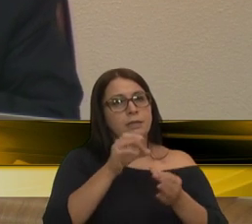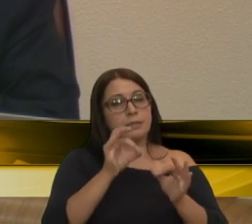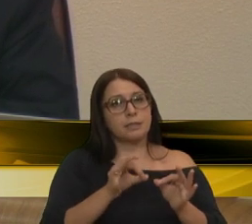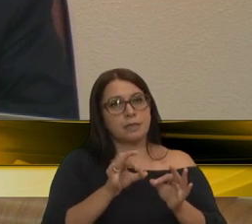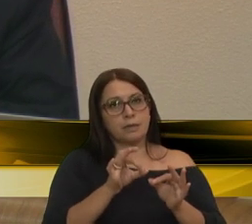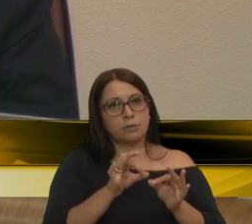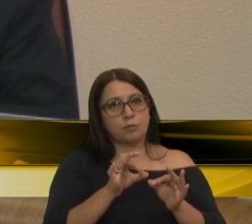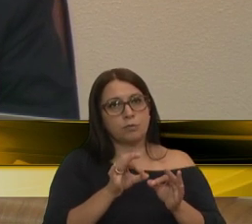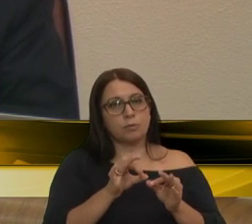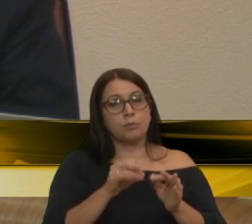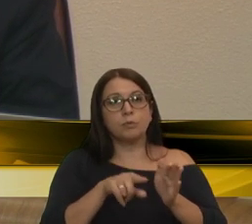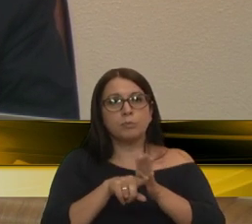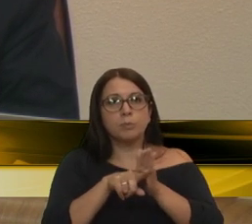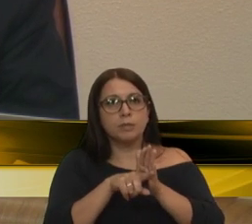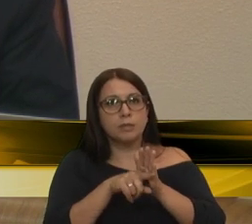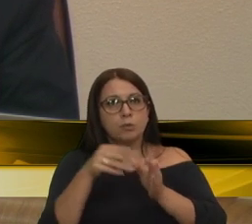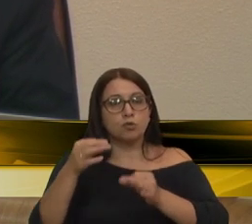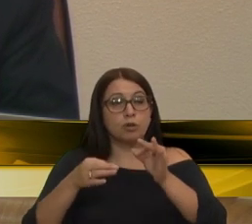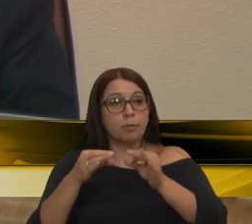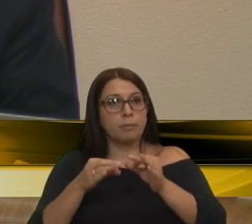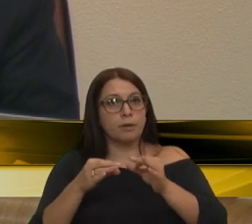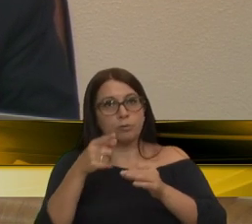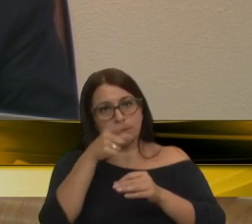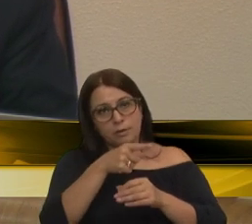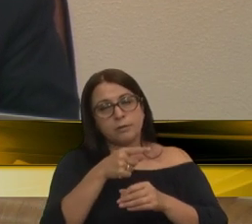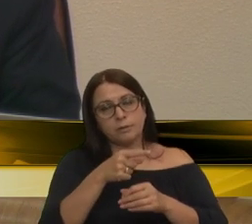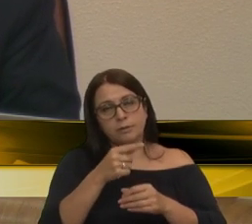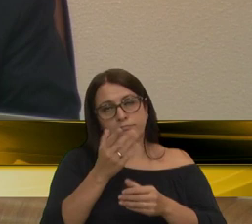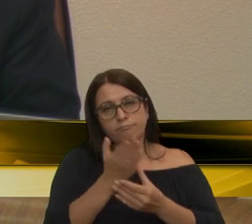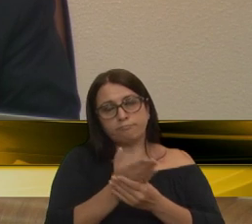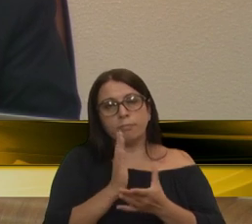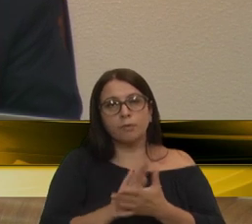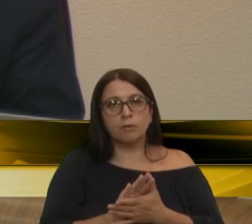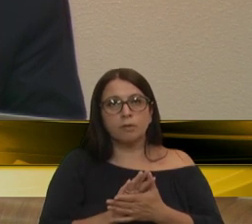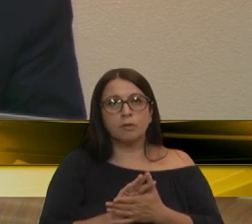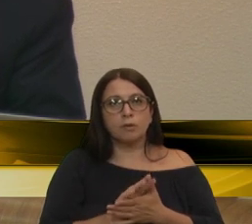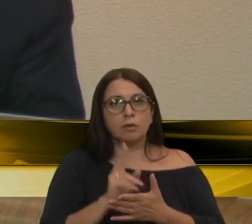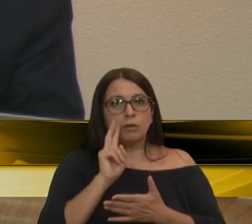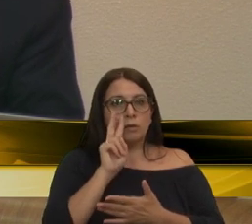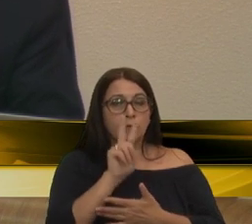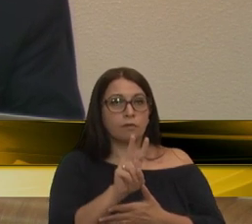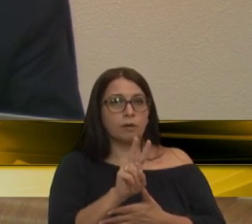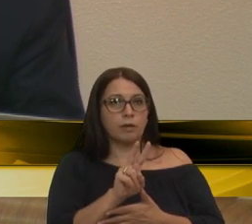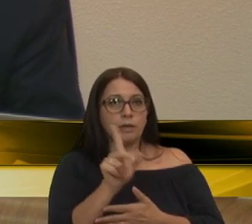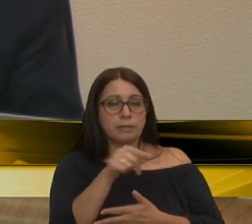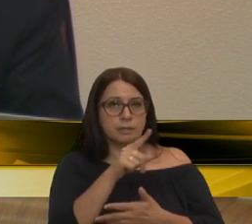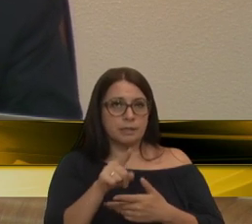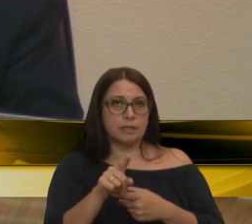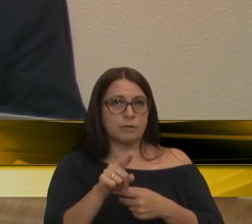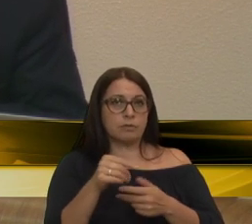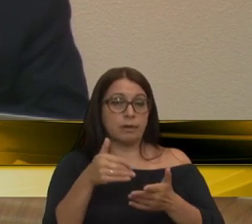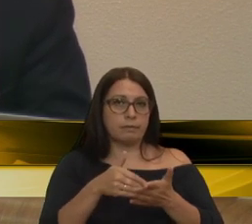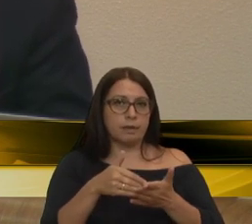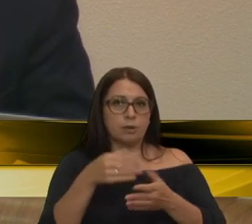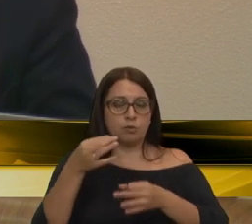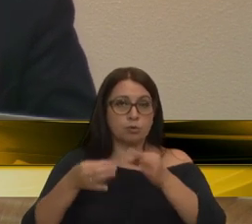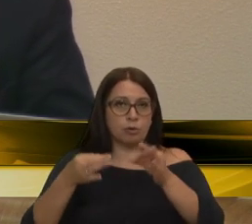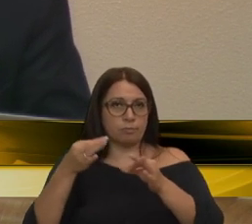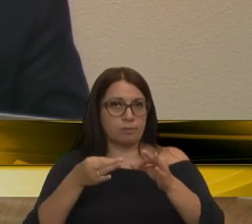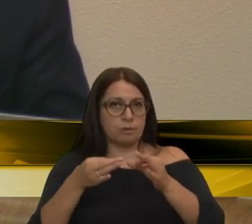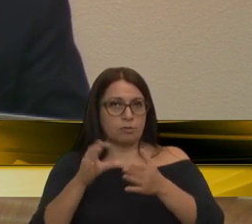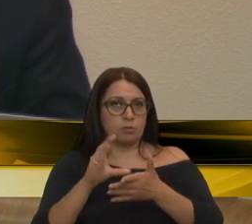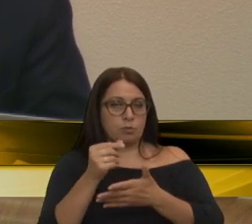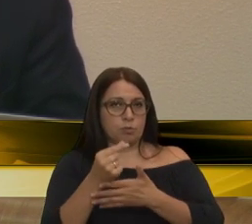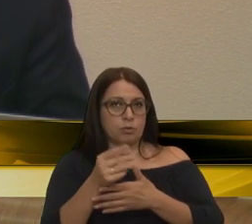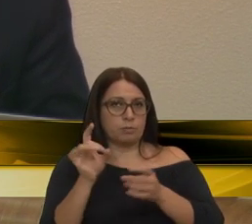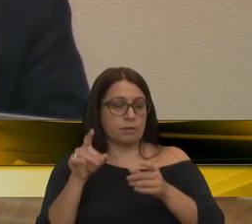definitivamente apurado no julgamento do recurso. A atribuição de efeito suspensivo à execução até o julgamento do recurso